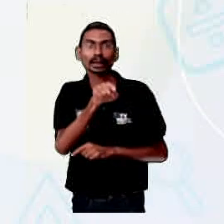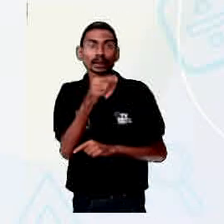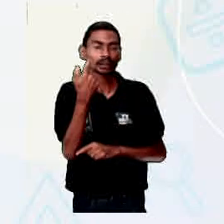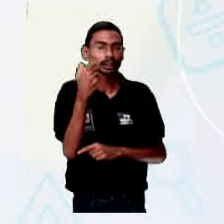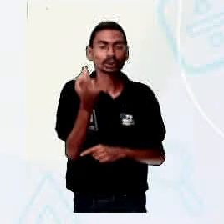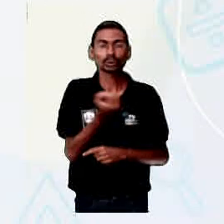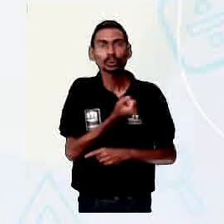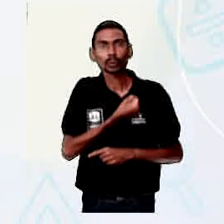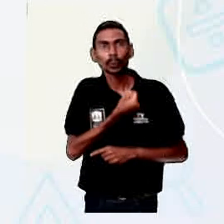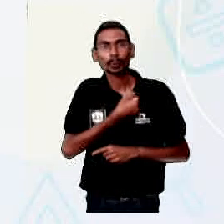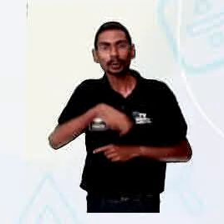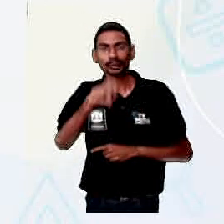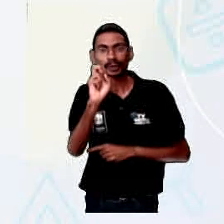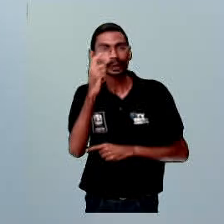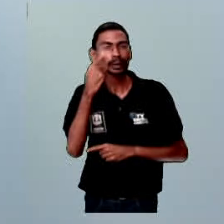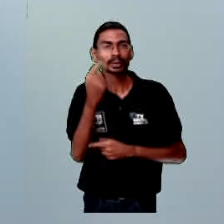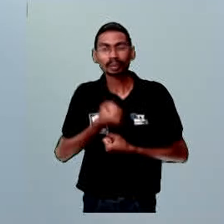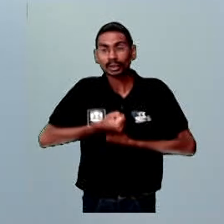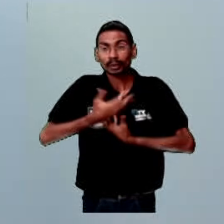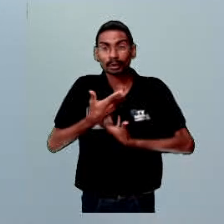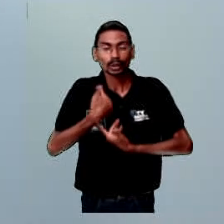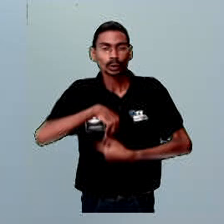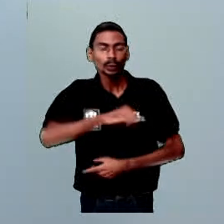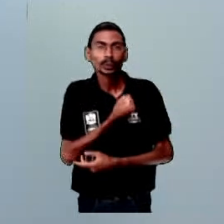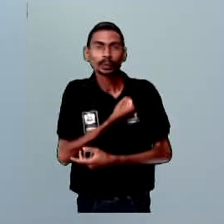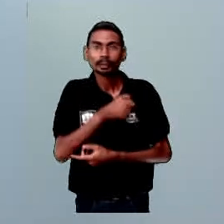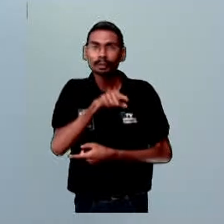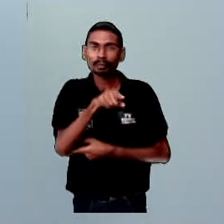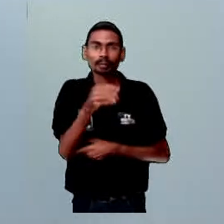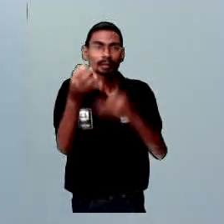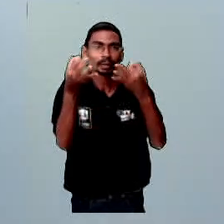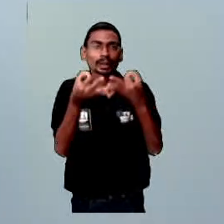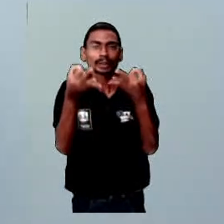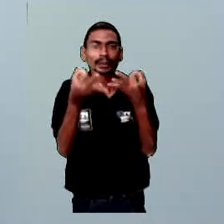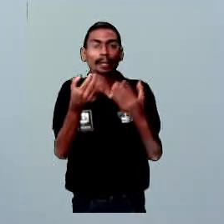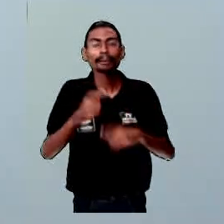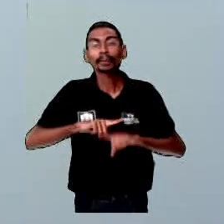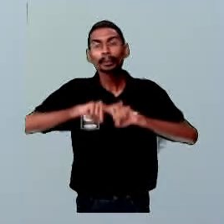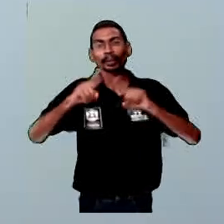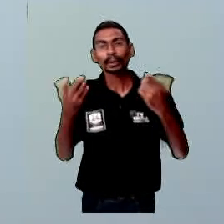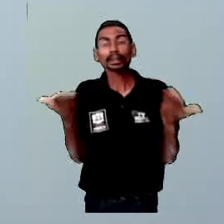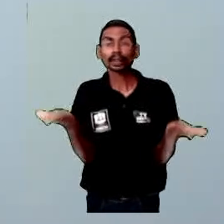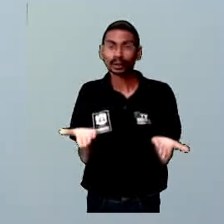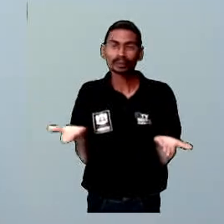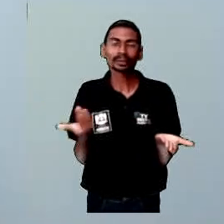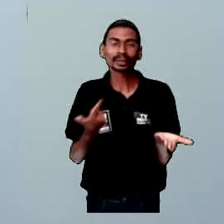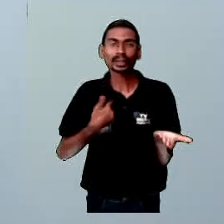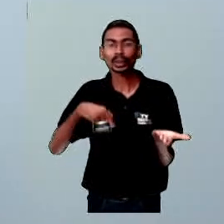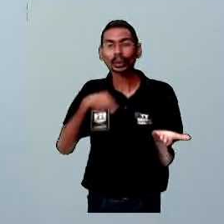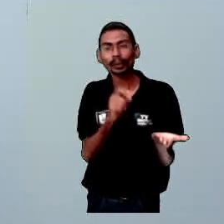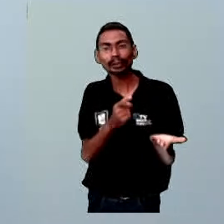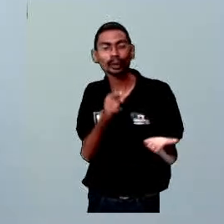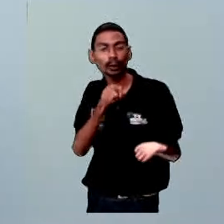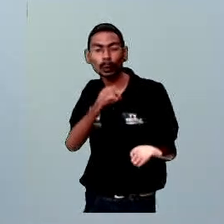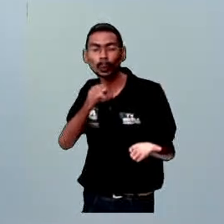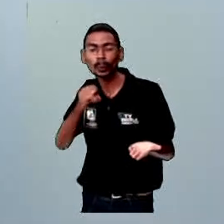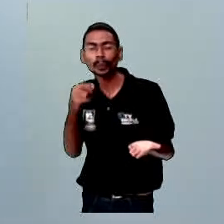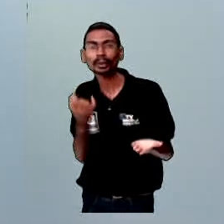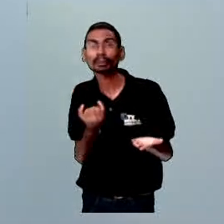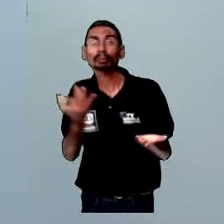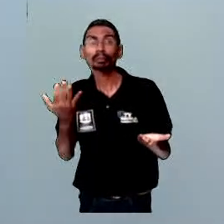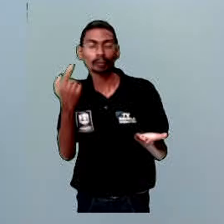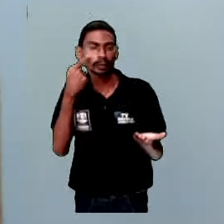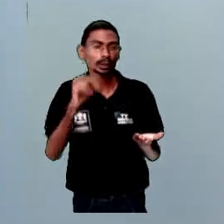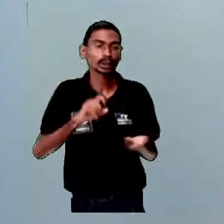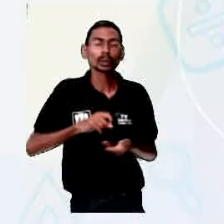sendo feitas para expressar esses números, certo? Mas e aí, a nossa maneira de contar, como foi que ela surgiu? Aqui